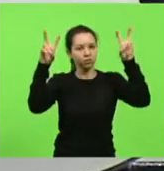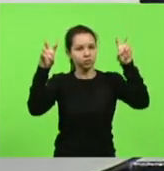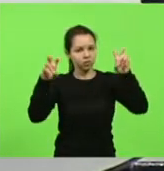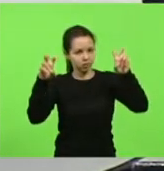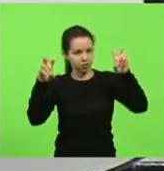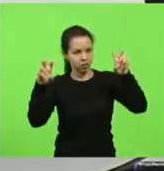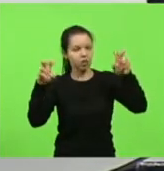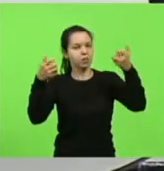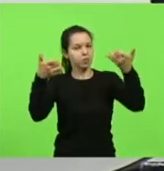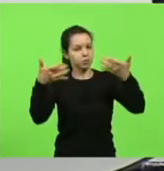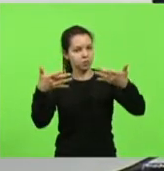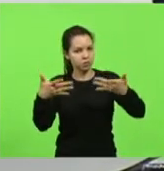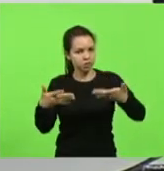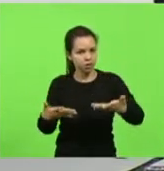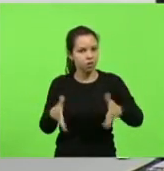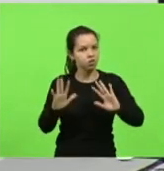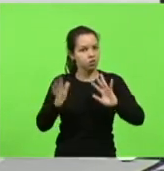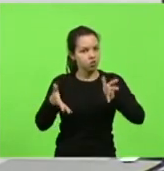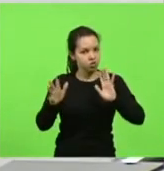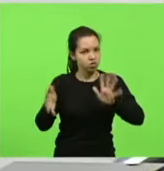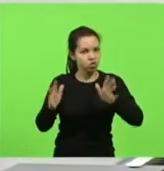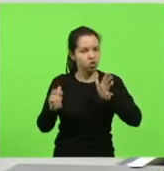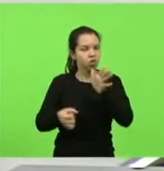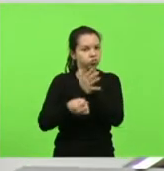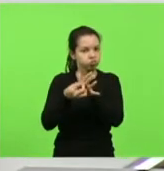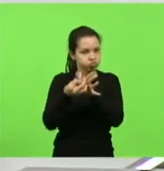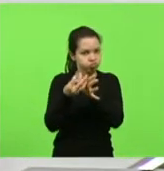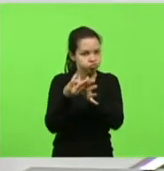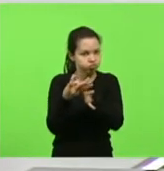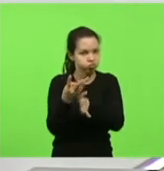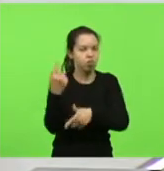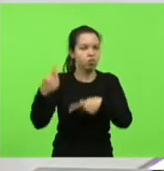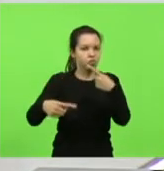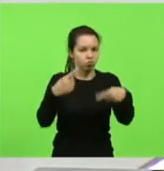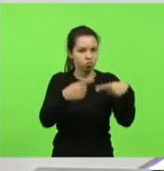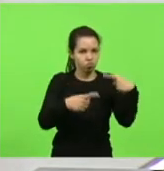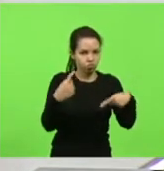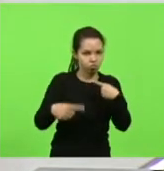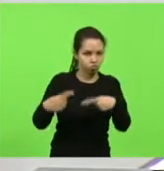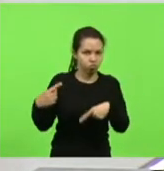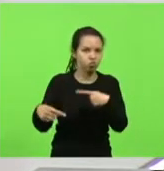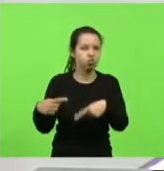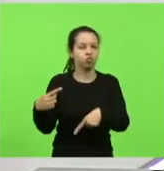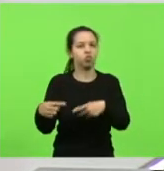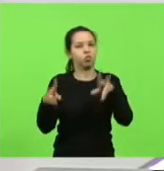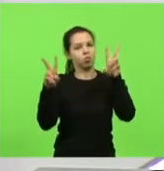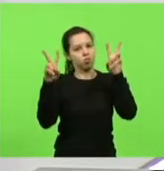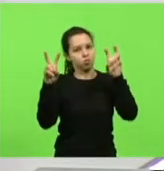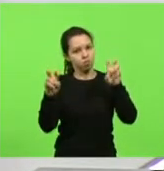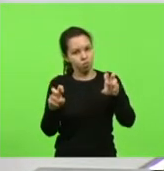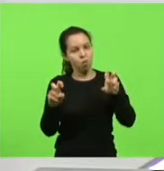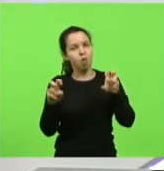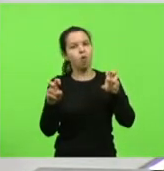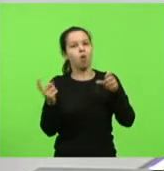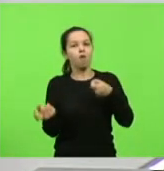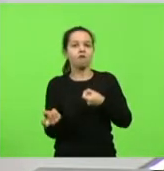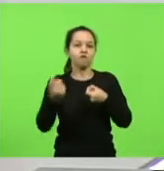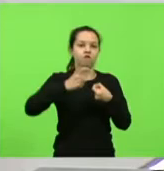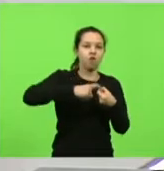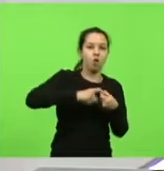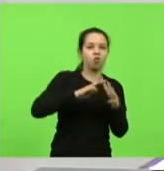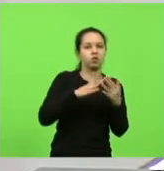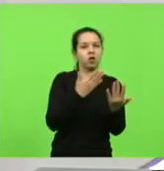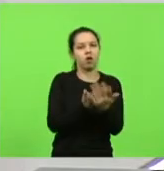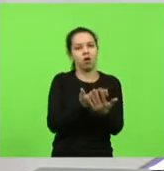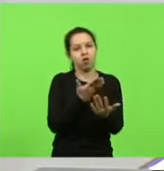já foi citado por muitas vezes, muito polêmico, debate em relação à volta às aulas. E